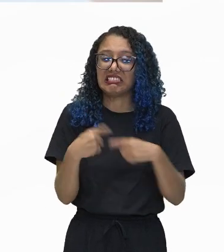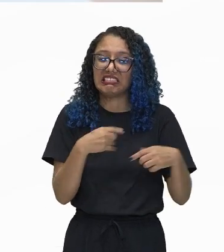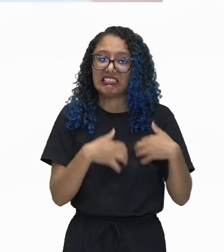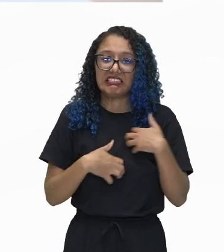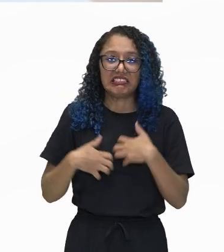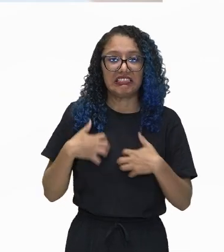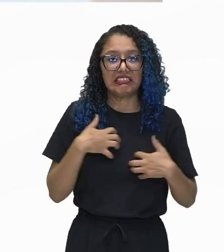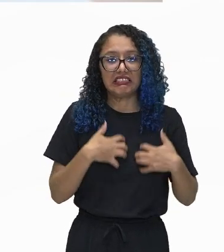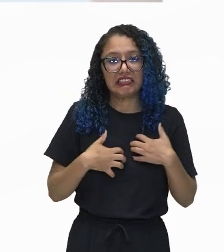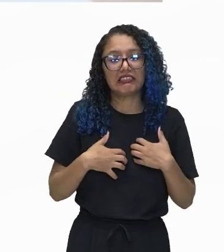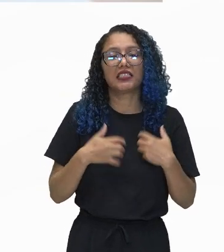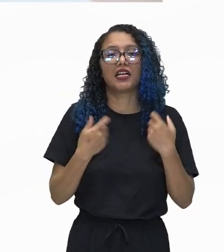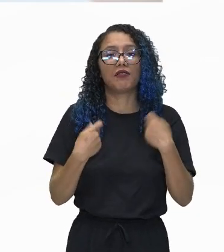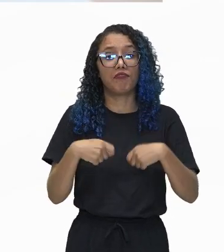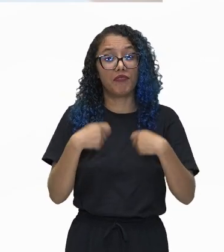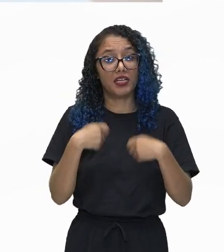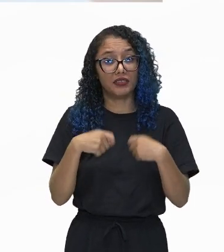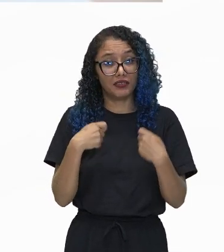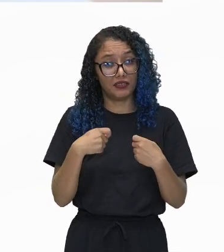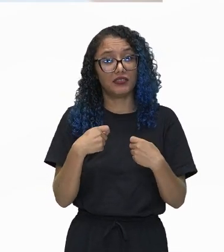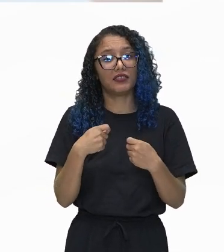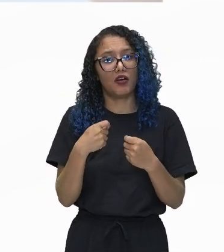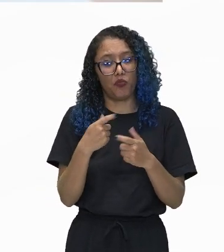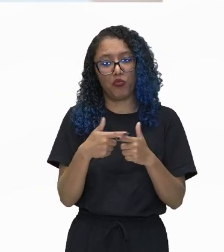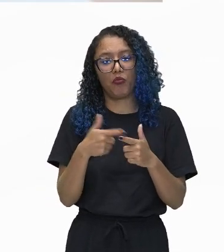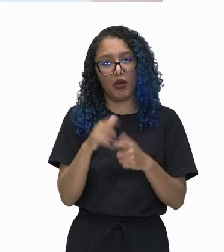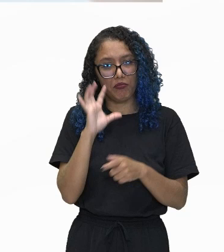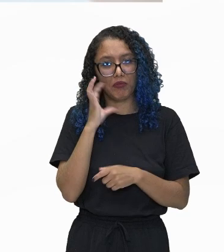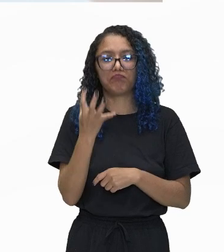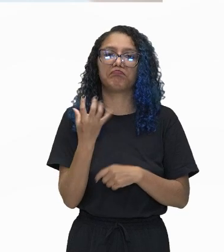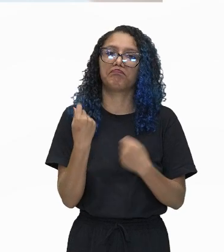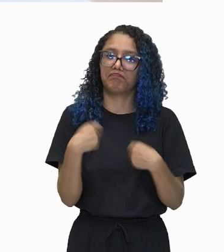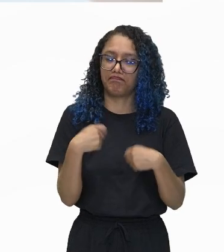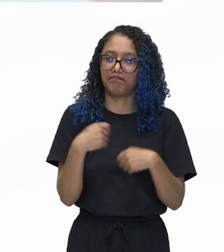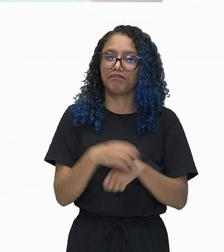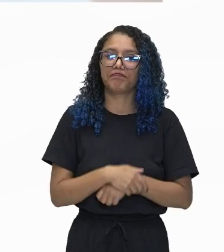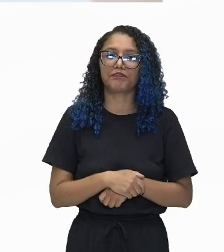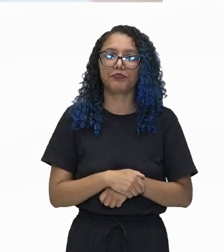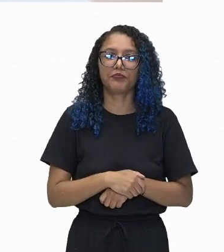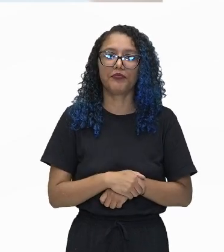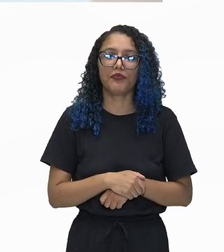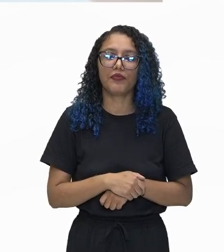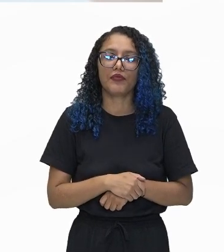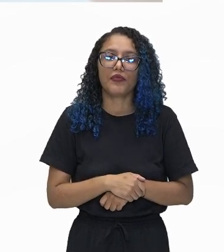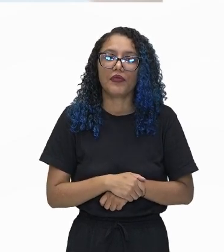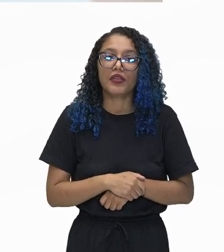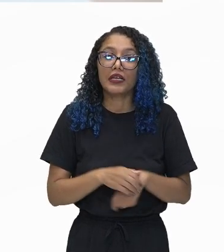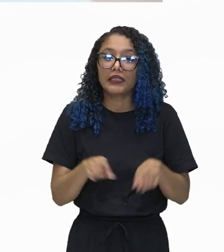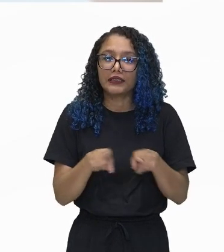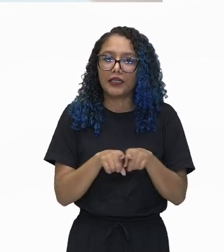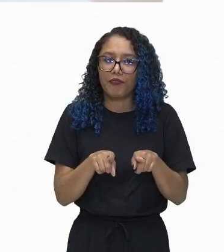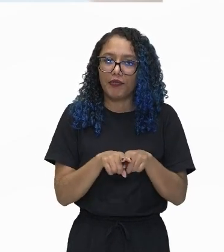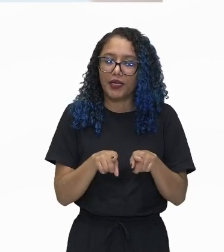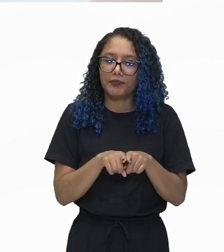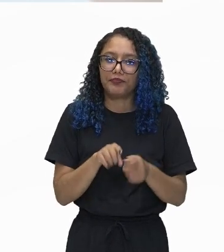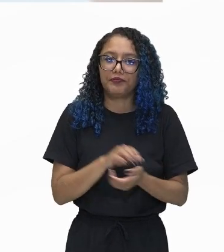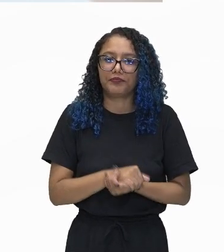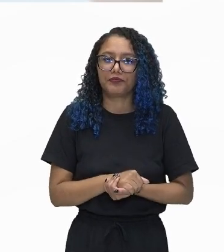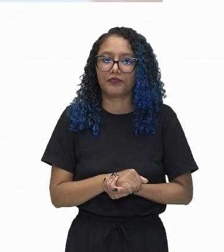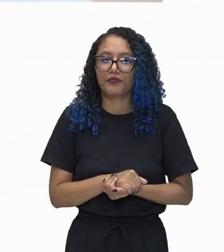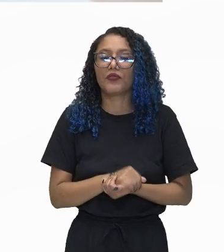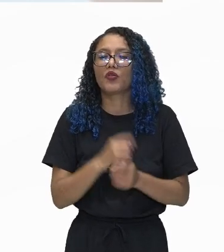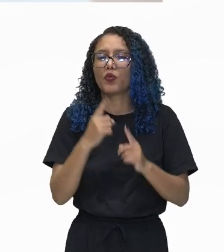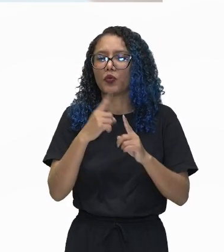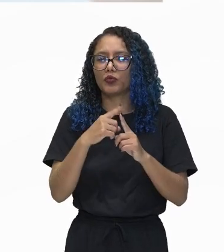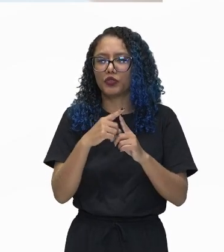gente precisa, então, resolver esses problemas. E, por fim, nós temos, então, aí, deste modo, as várias formas